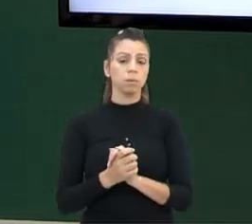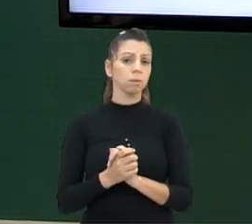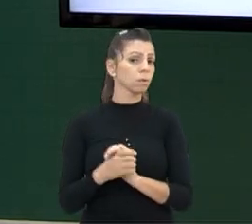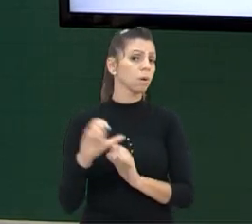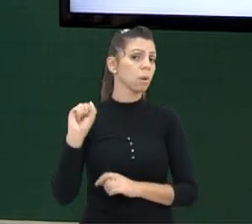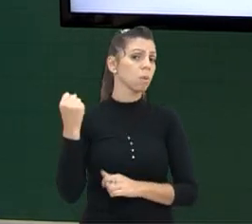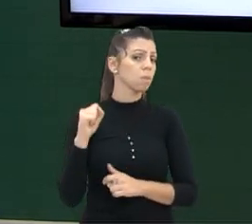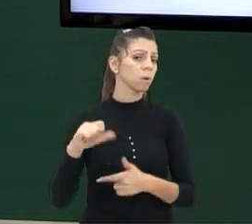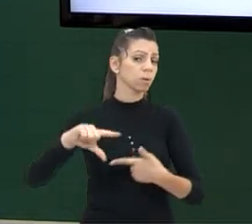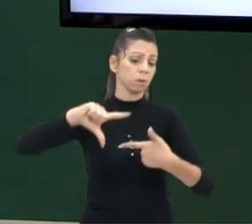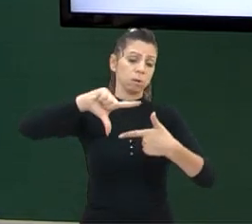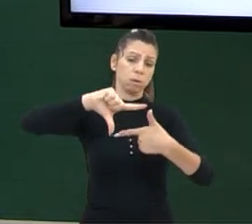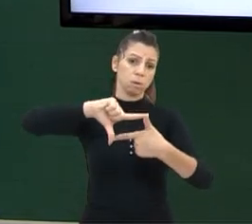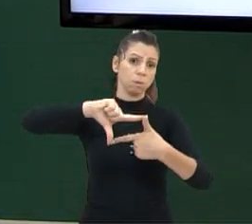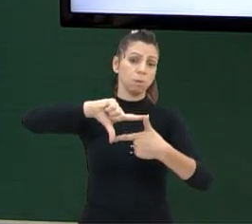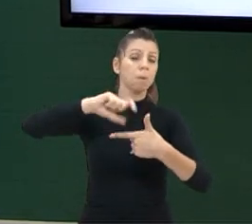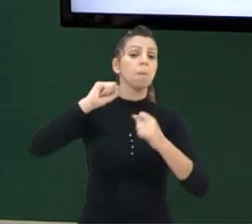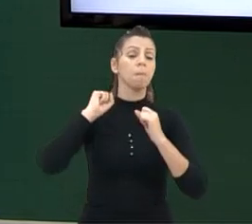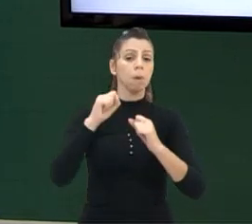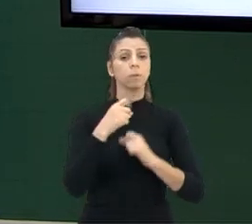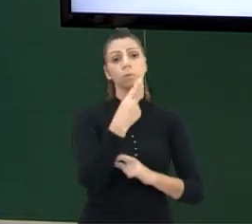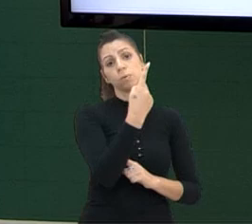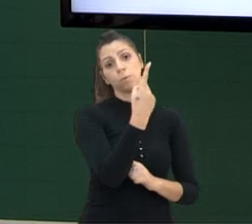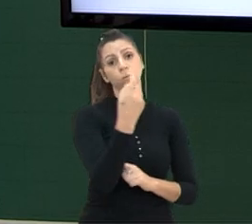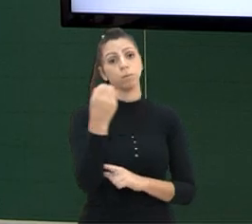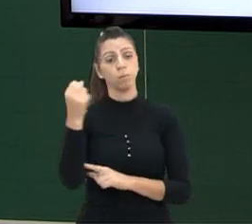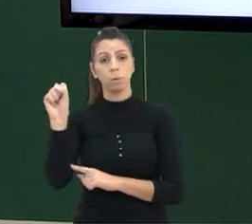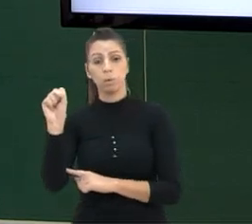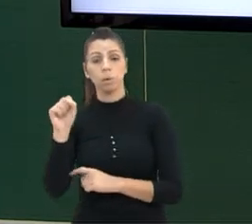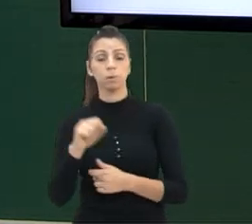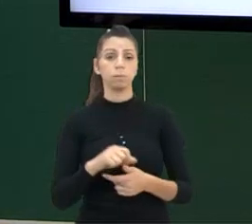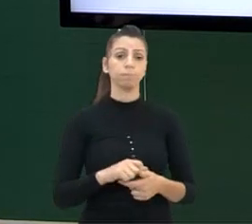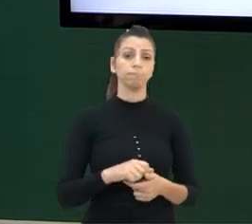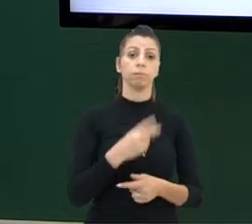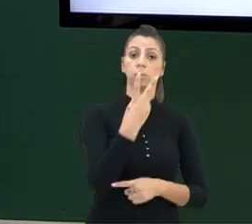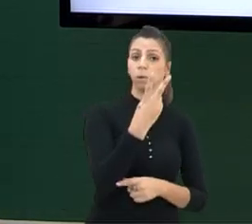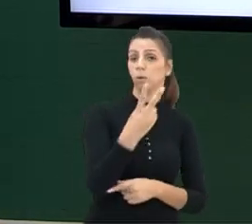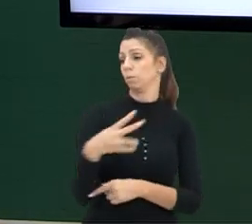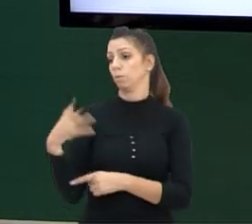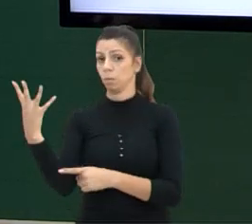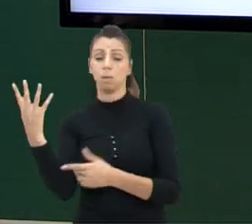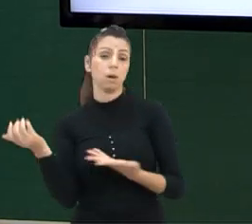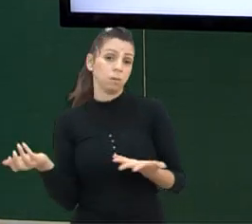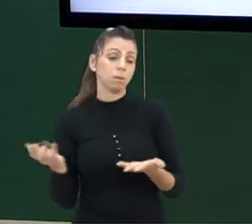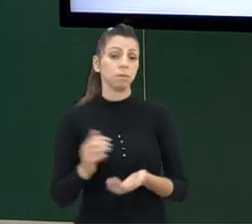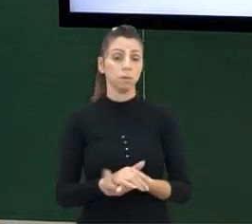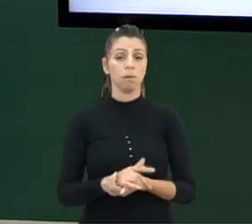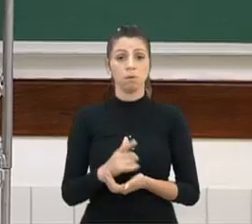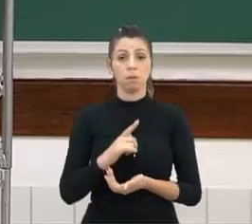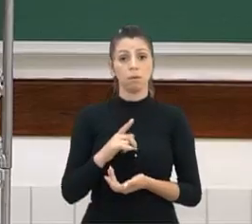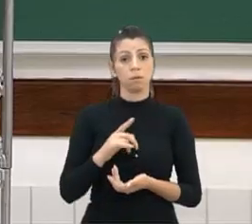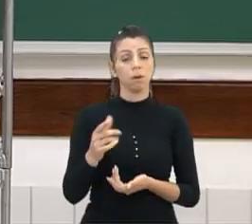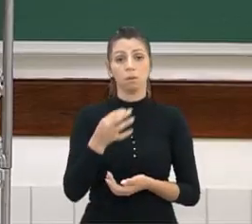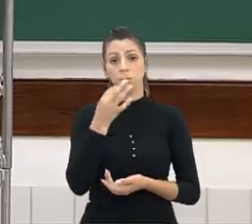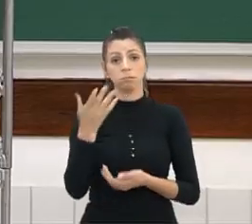retângulo também. Pode ser um retângulo de 1 por 8, pode ser um retângulo de 2 por 4. Né? Então, você tem essas